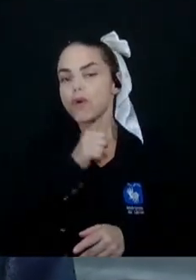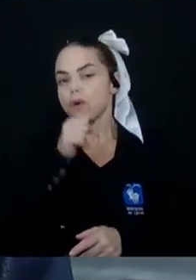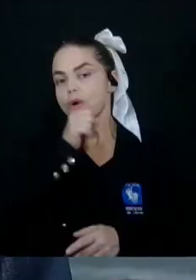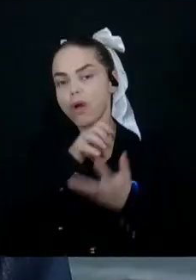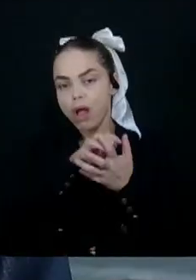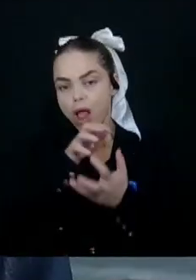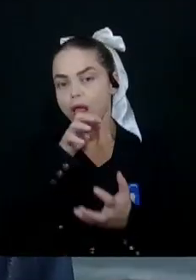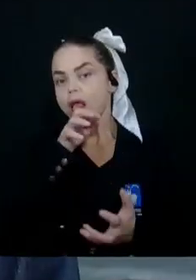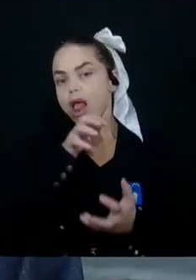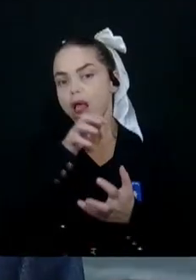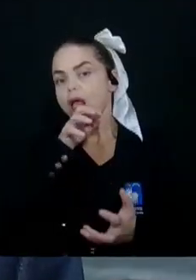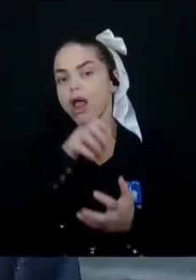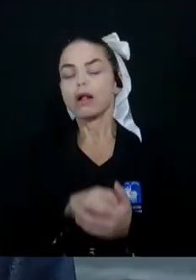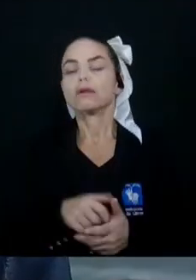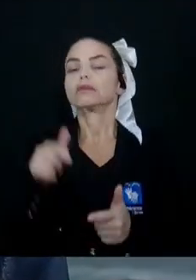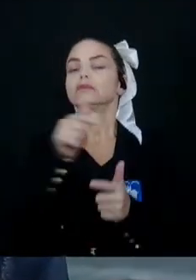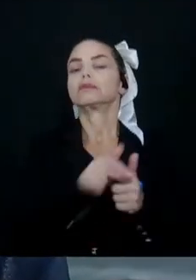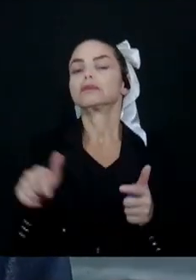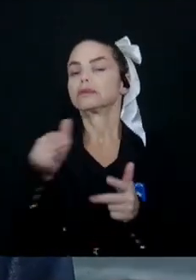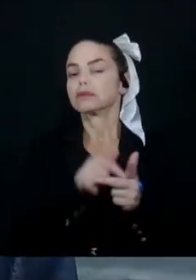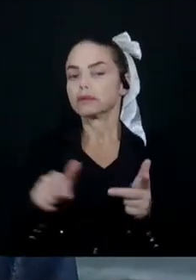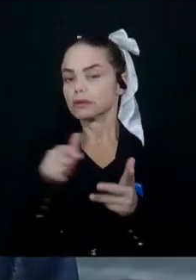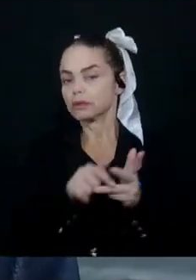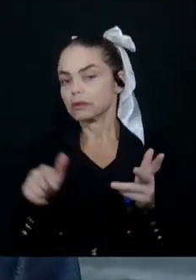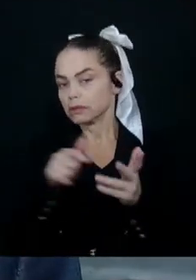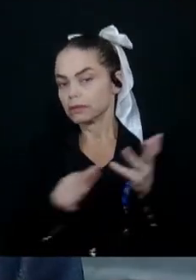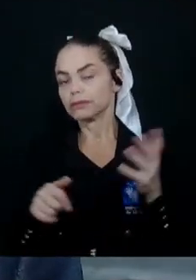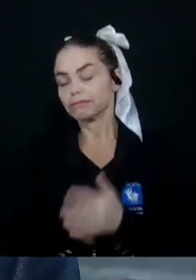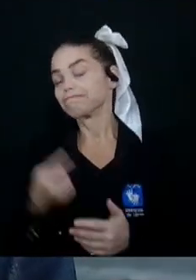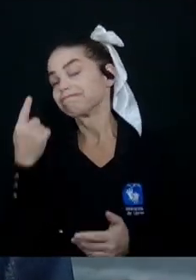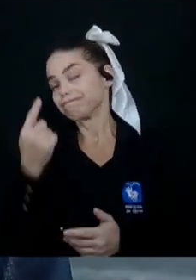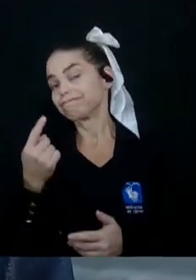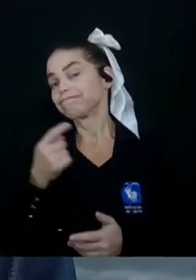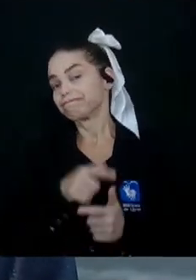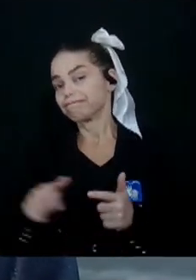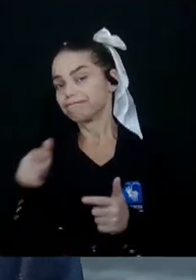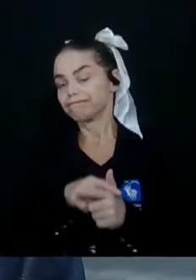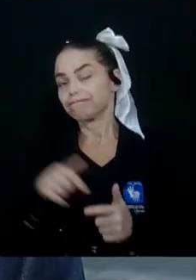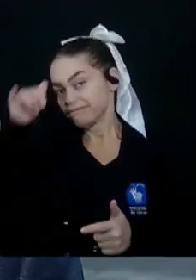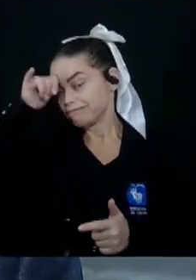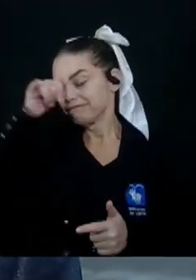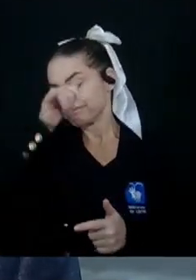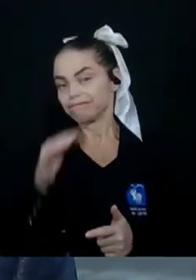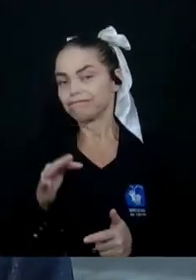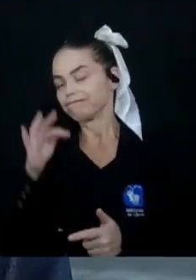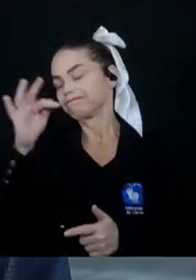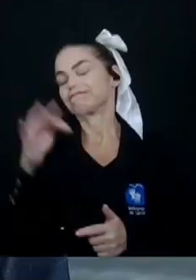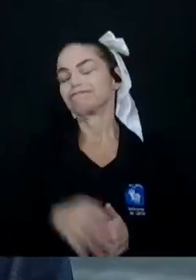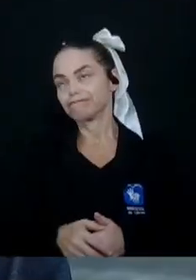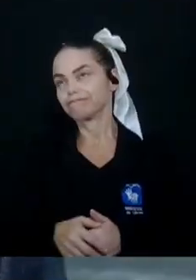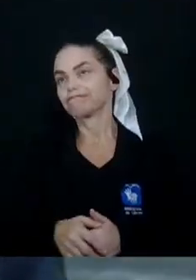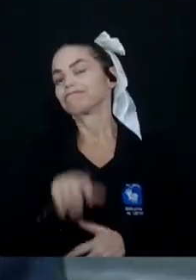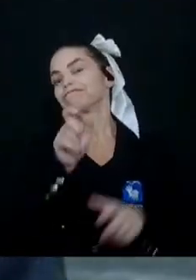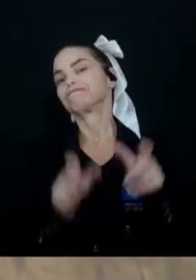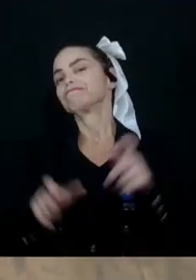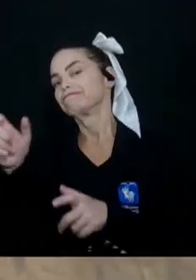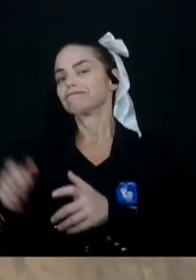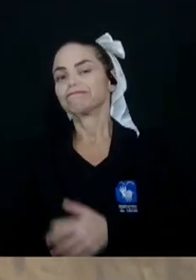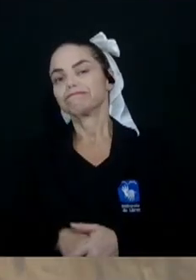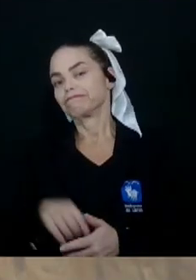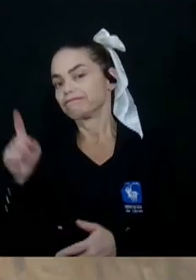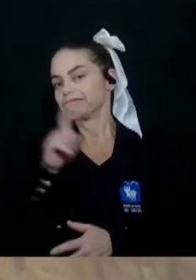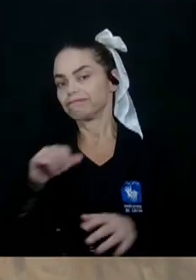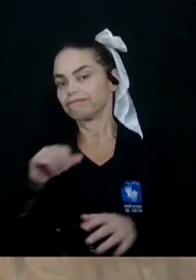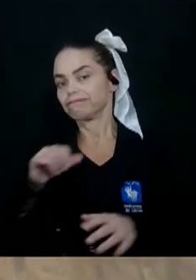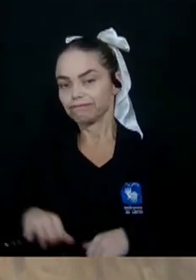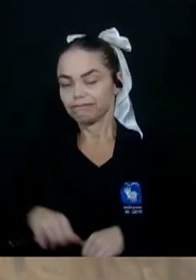os problemas. E esse é um dos problemas que nós temos que evitar futuramente, evitar que muitas pessoas não sofram. E